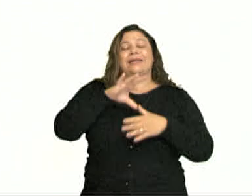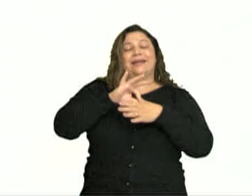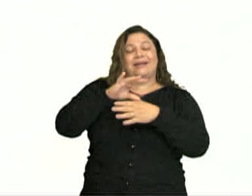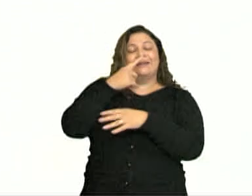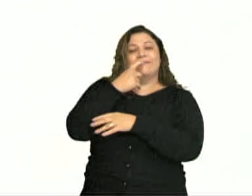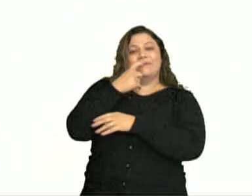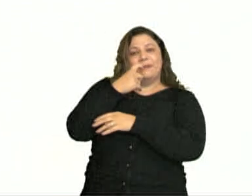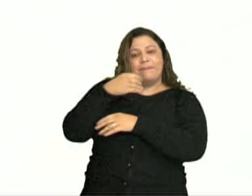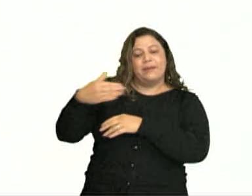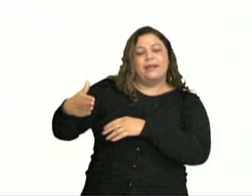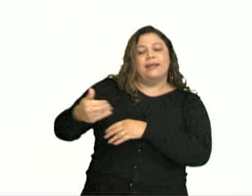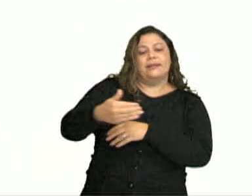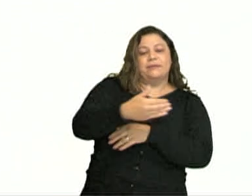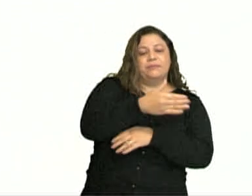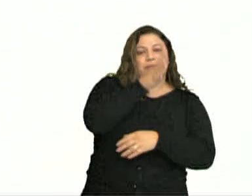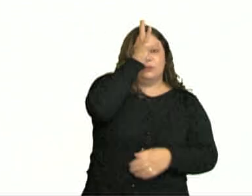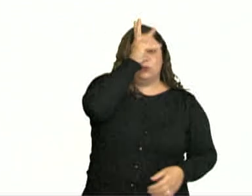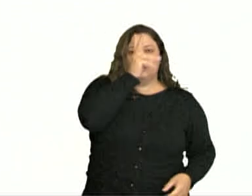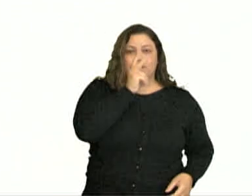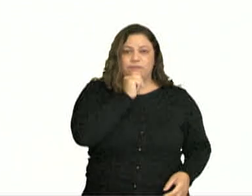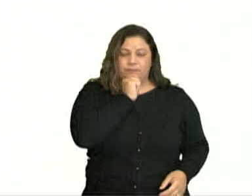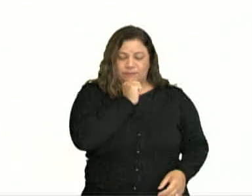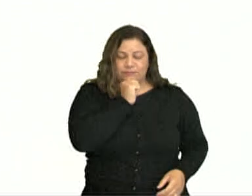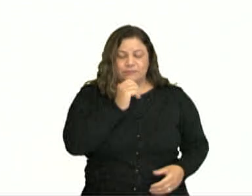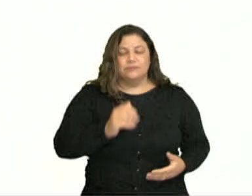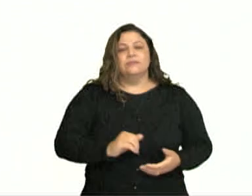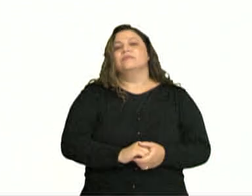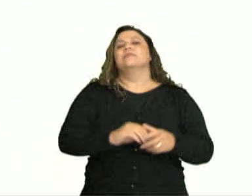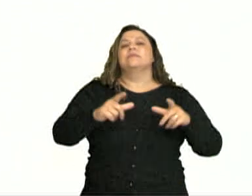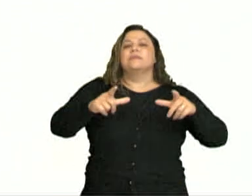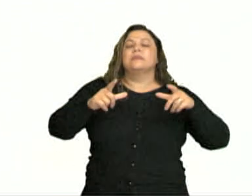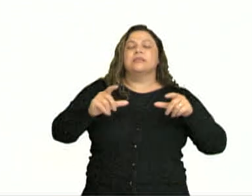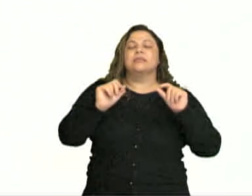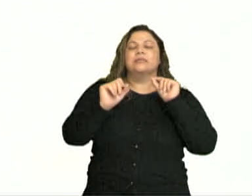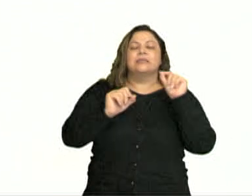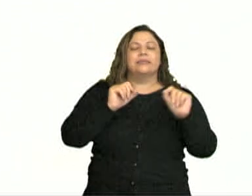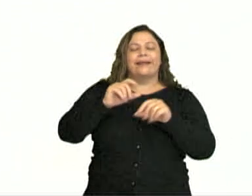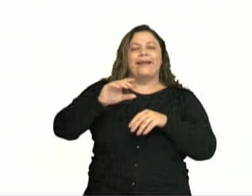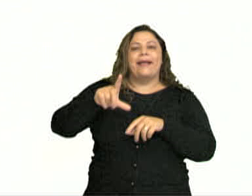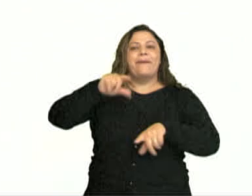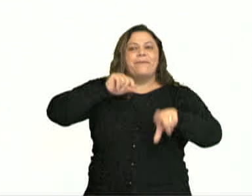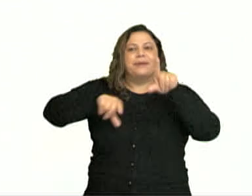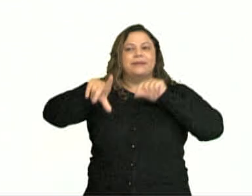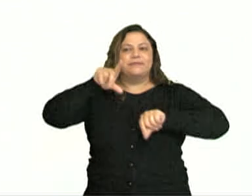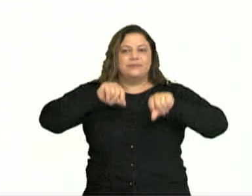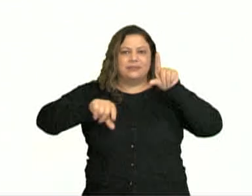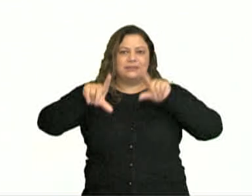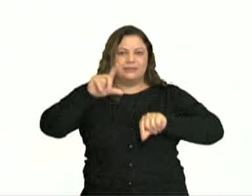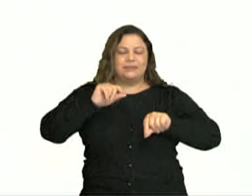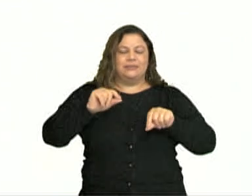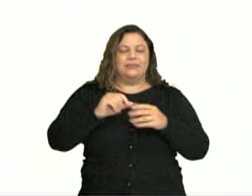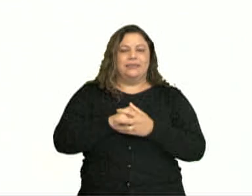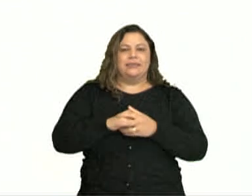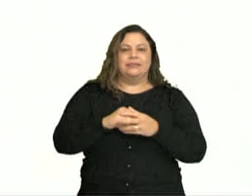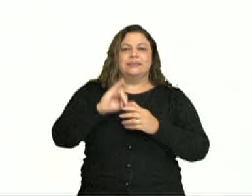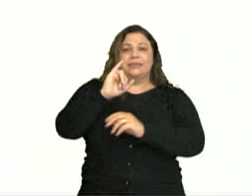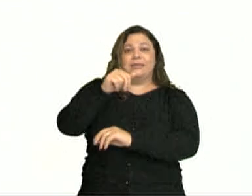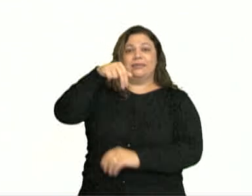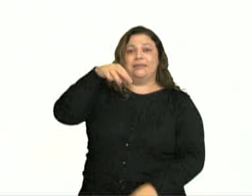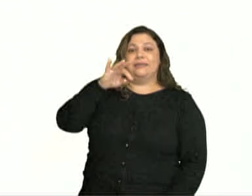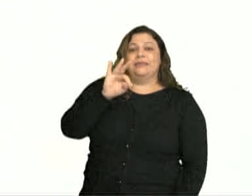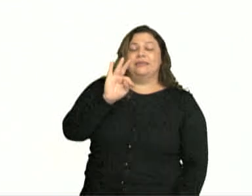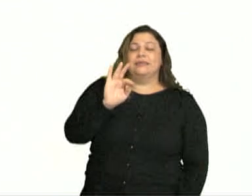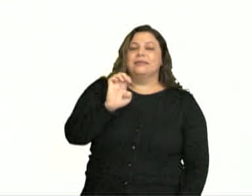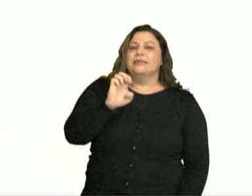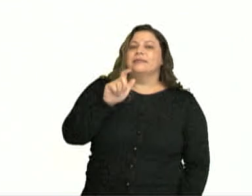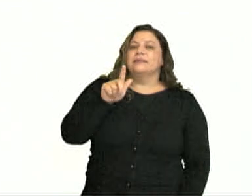peixe, frango. Ao ingerir porções de carboidrato, dar preferência aos carboidratos integrais. Pelo fato de serem integrais,